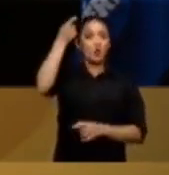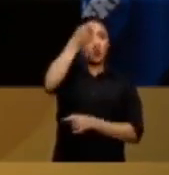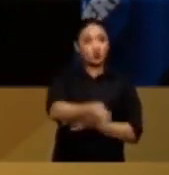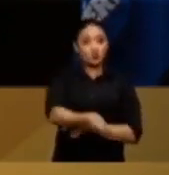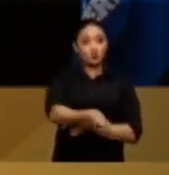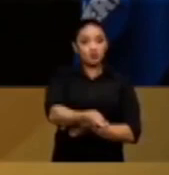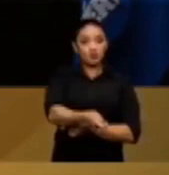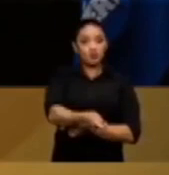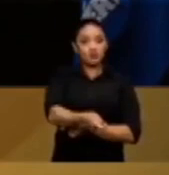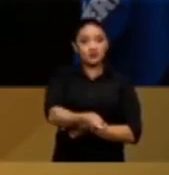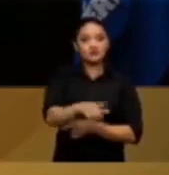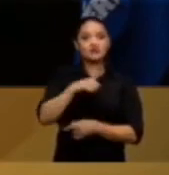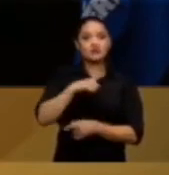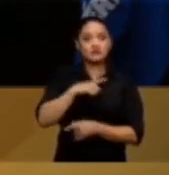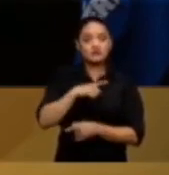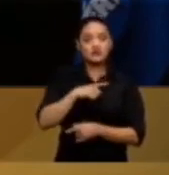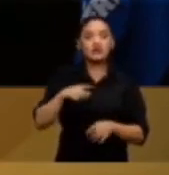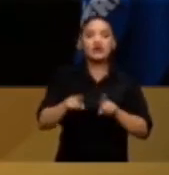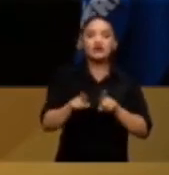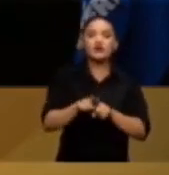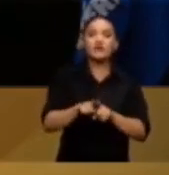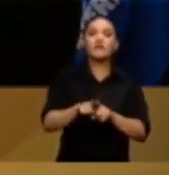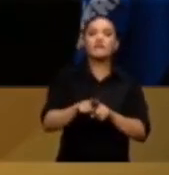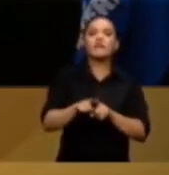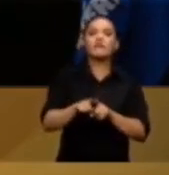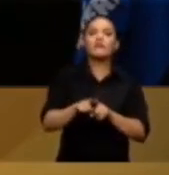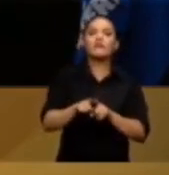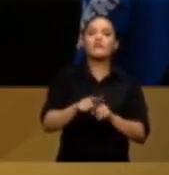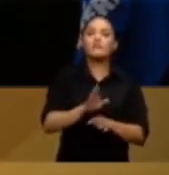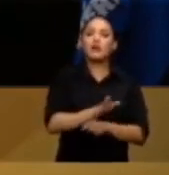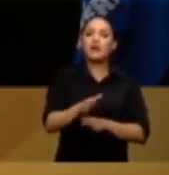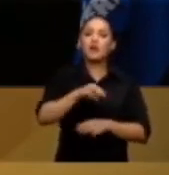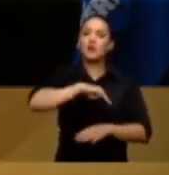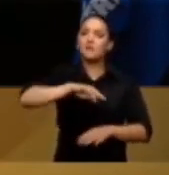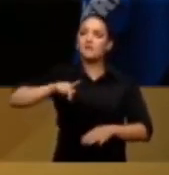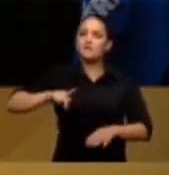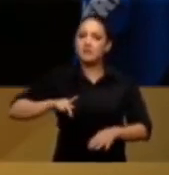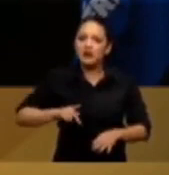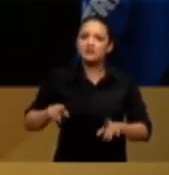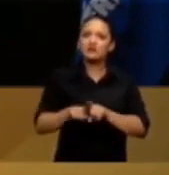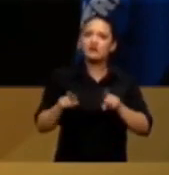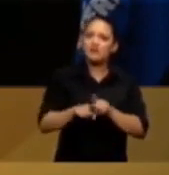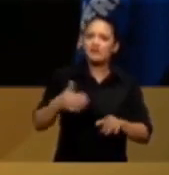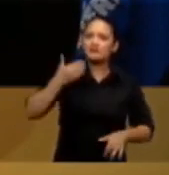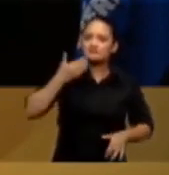competente intime o órgão ministerial com atribuições no âmbito da respectiva